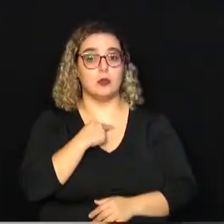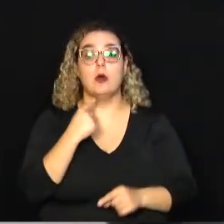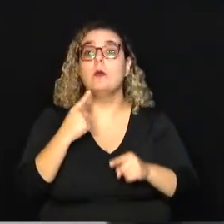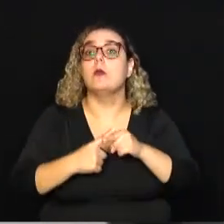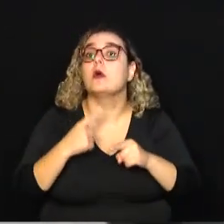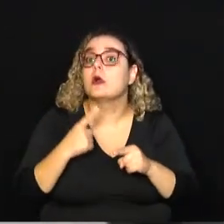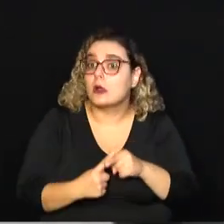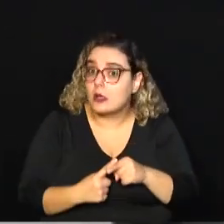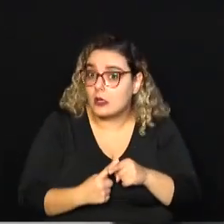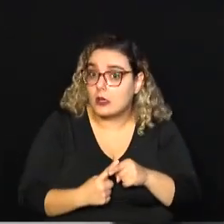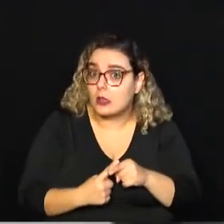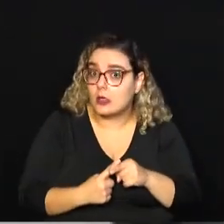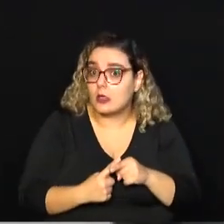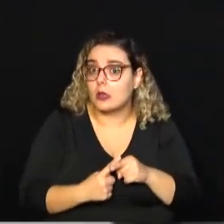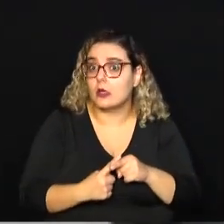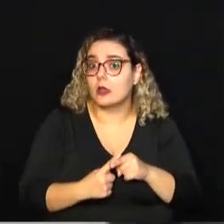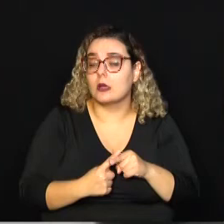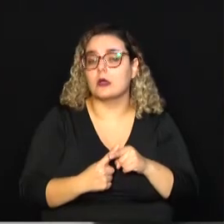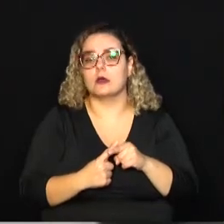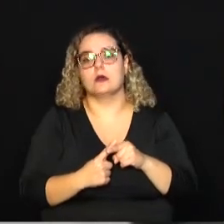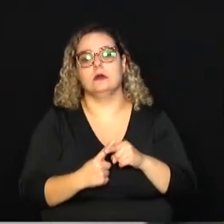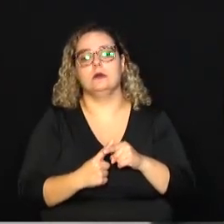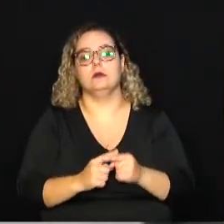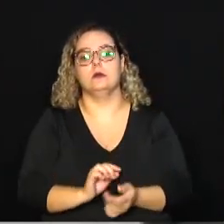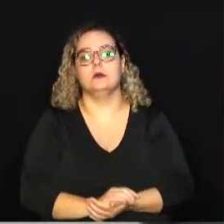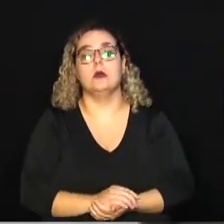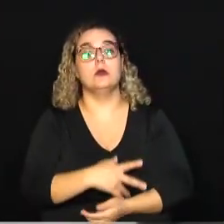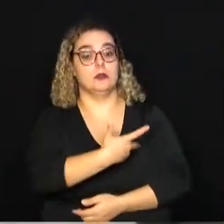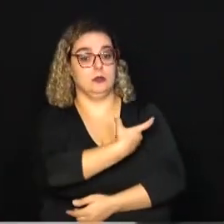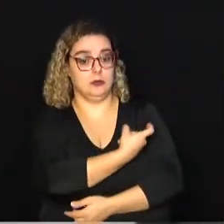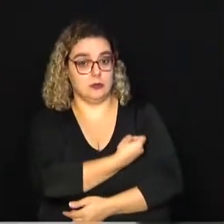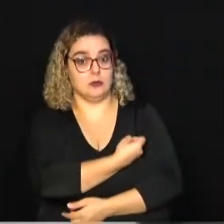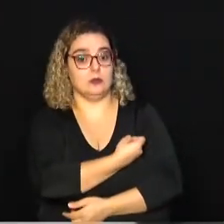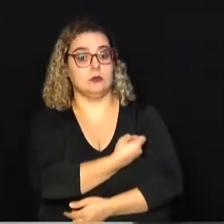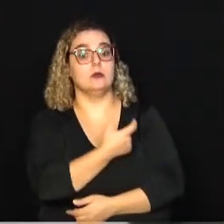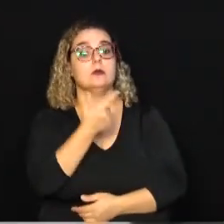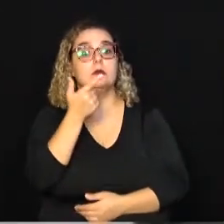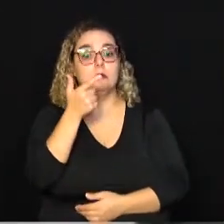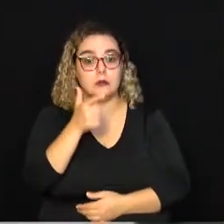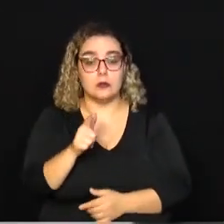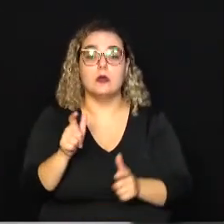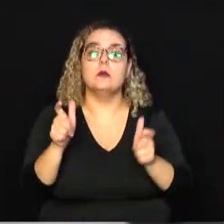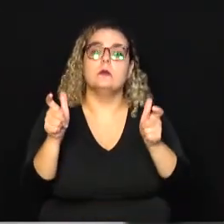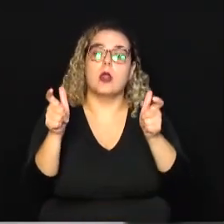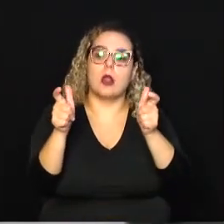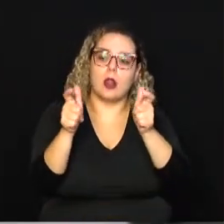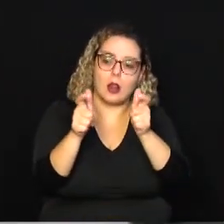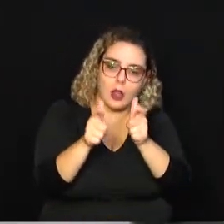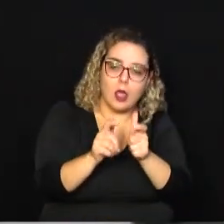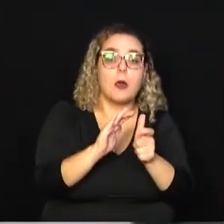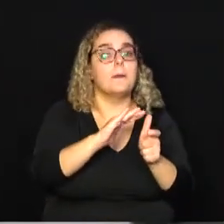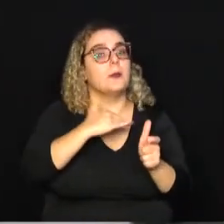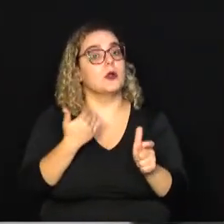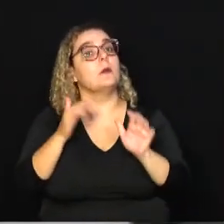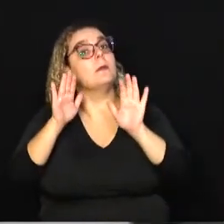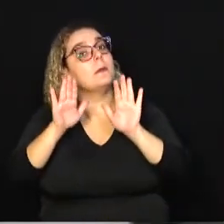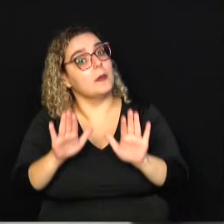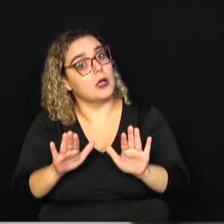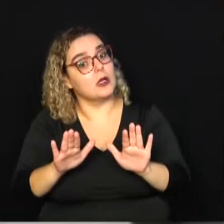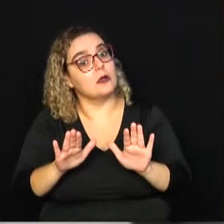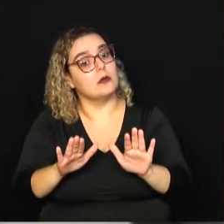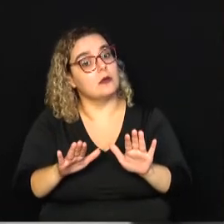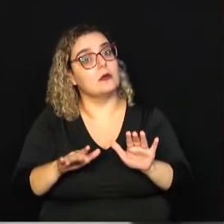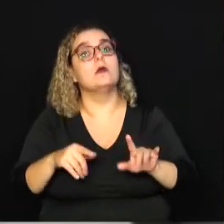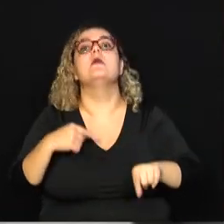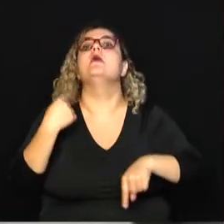porque a vacina vai continuar, ela vai reduzir mortalidade, né? Mas a gente vai